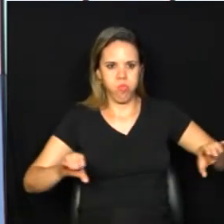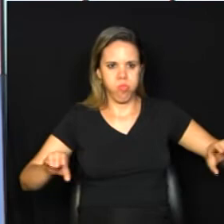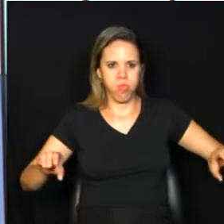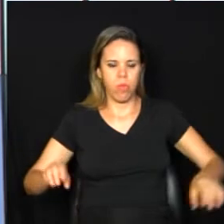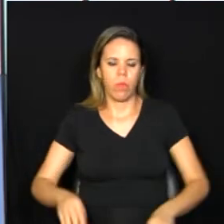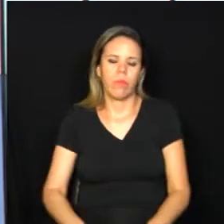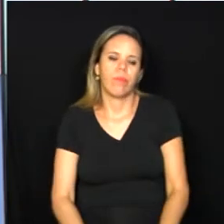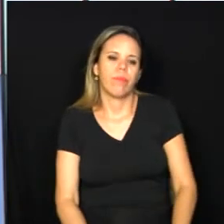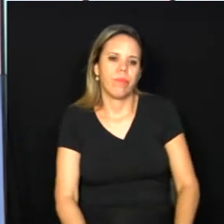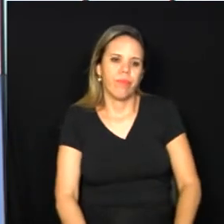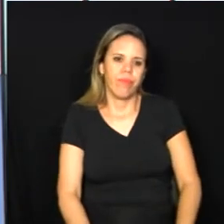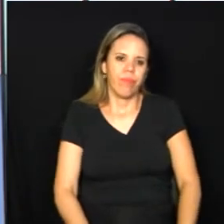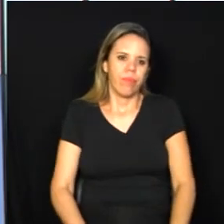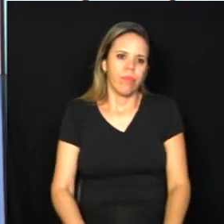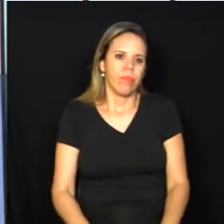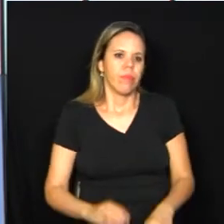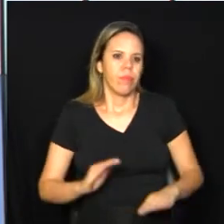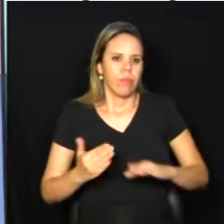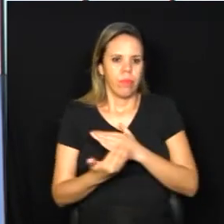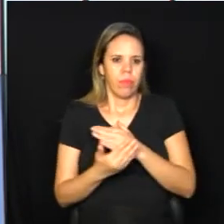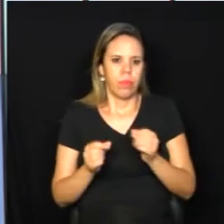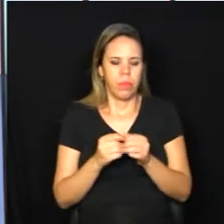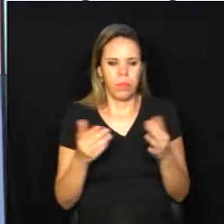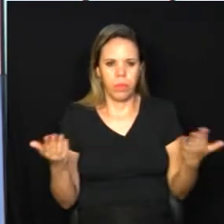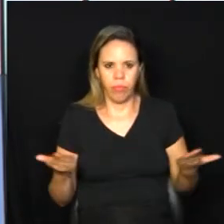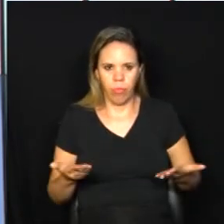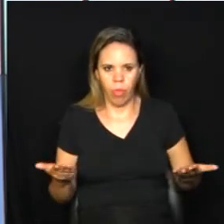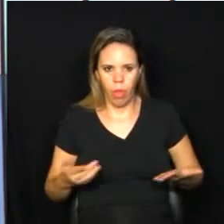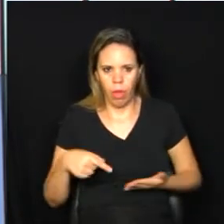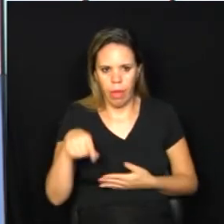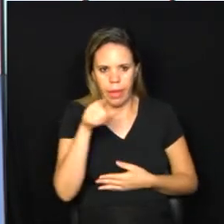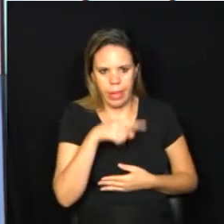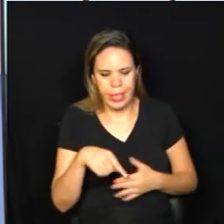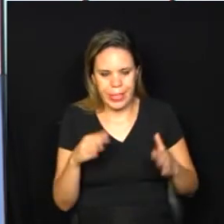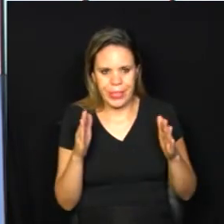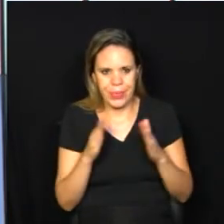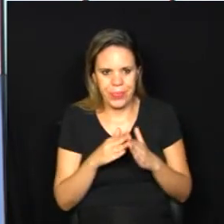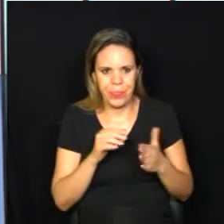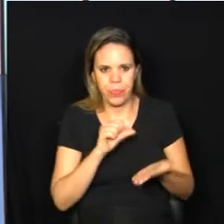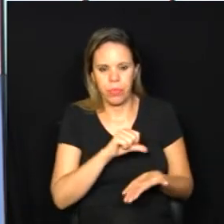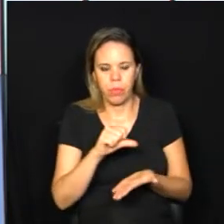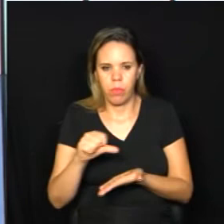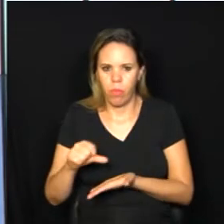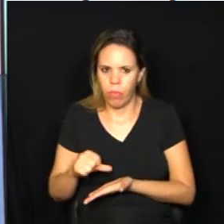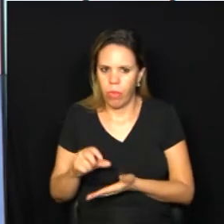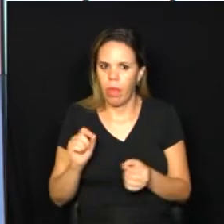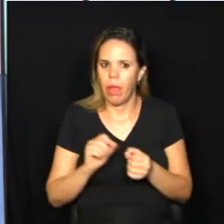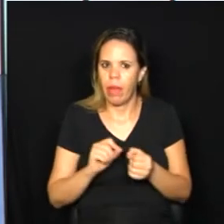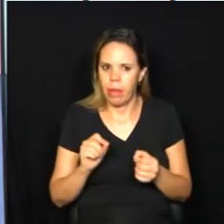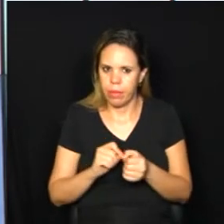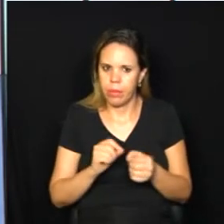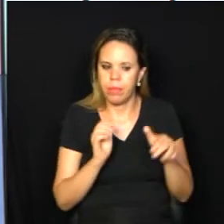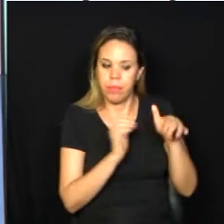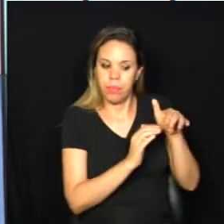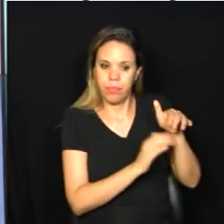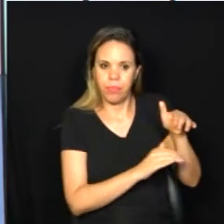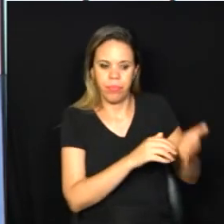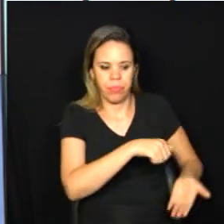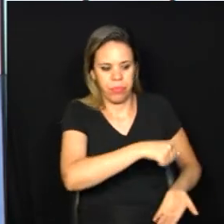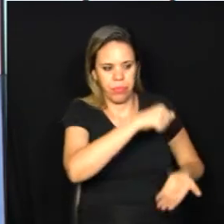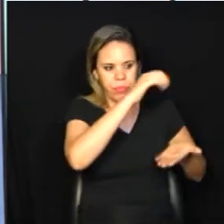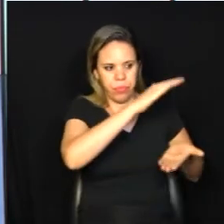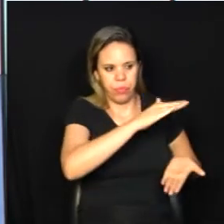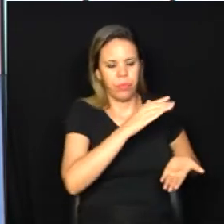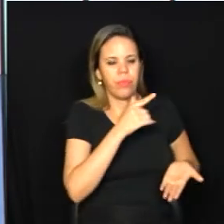redes ali nesses bairros. Portanto, hoje, você que mora nessa região, faça a reserva de água,